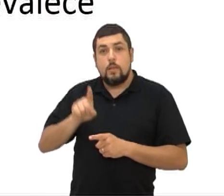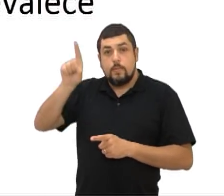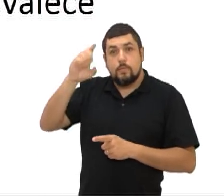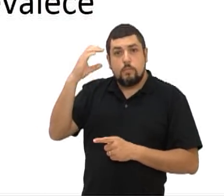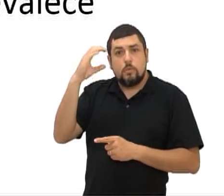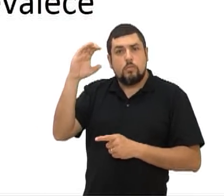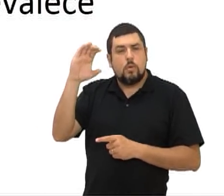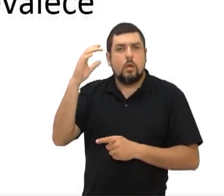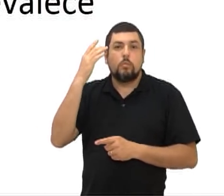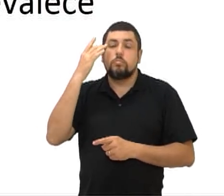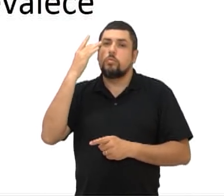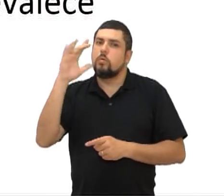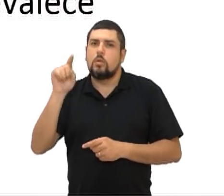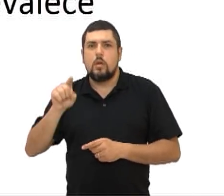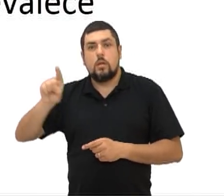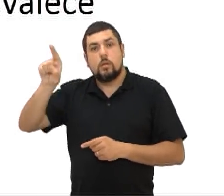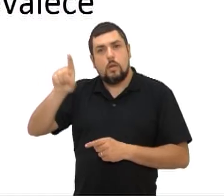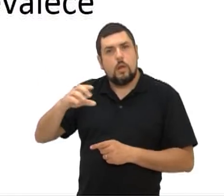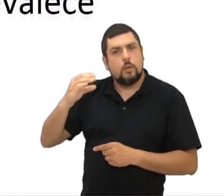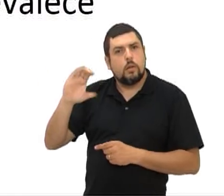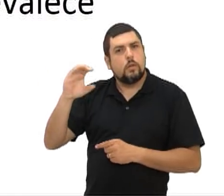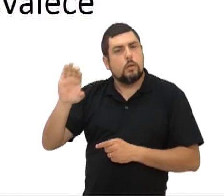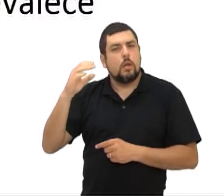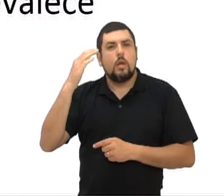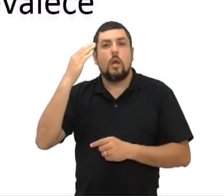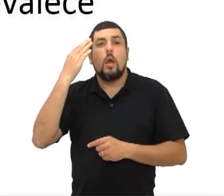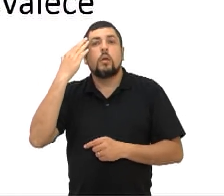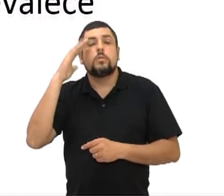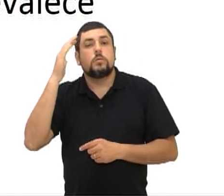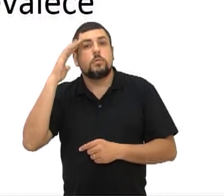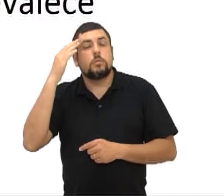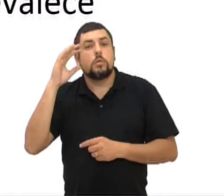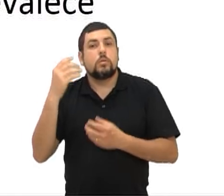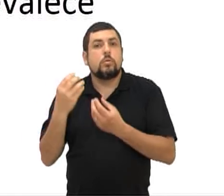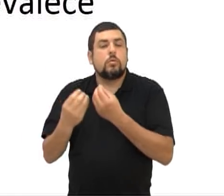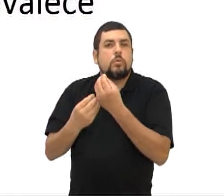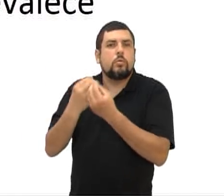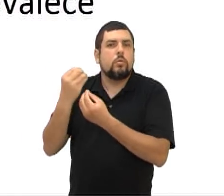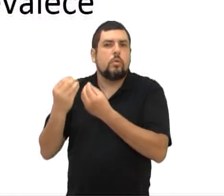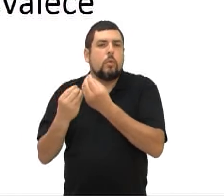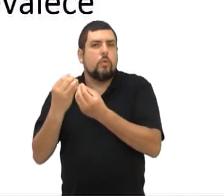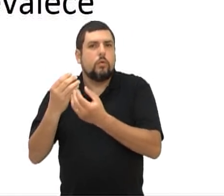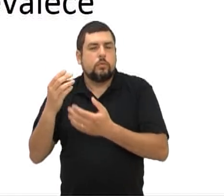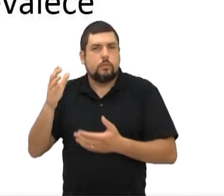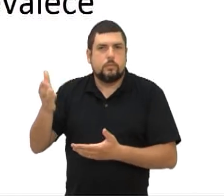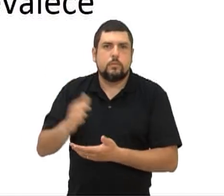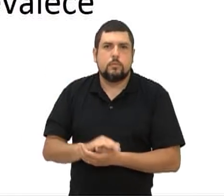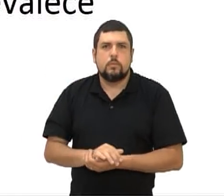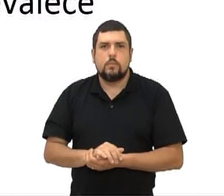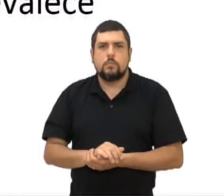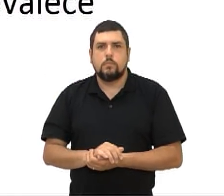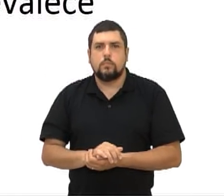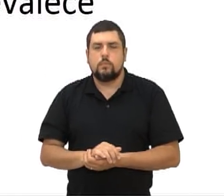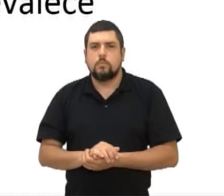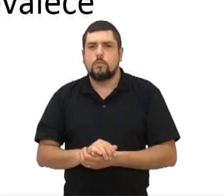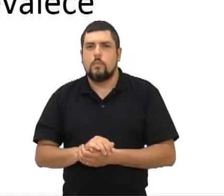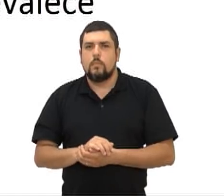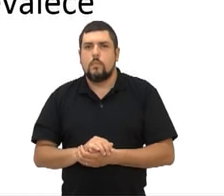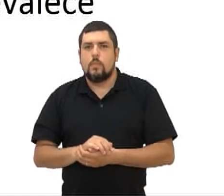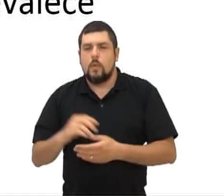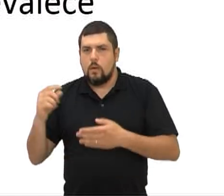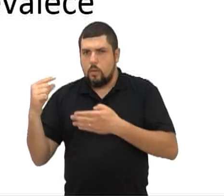se entendesse, nem no próprio Ceará se entendesse o cearenseis falado na tela. De acordo com o autor